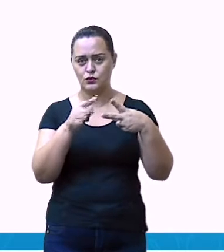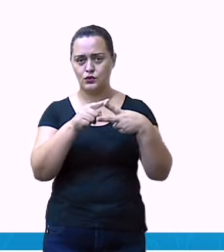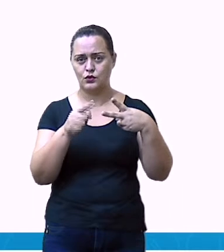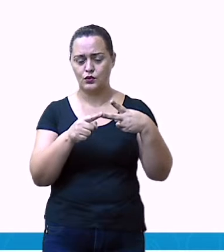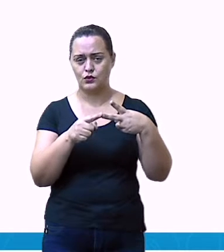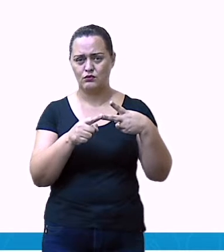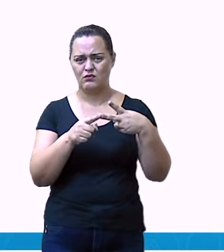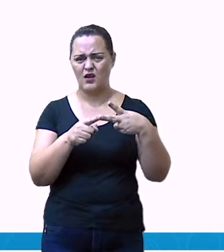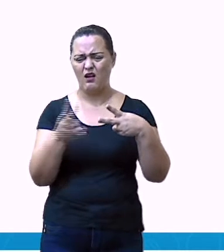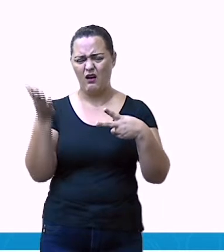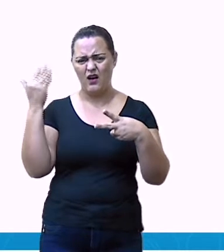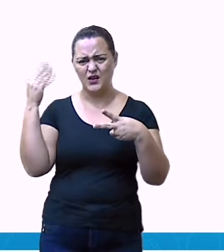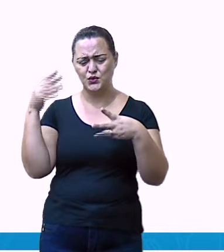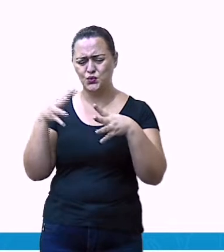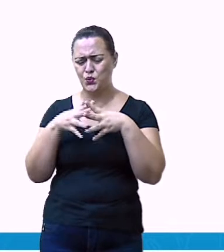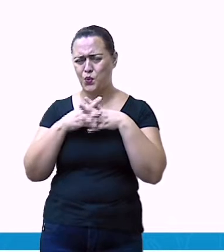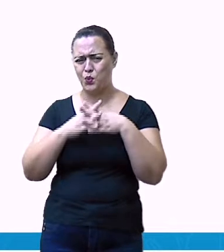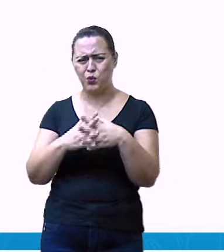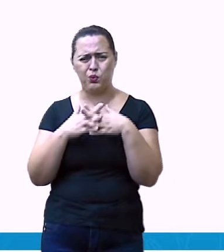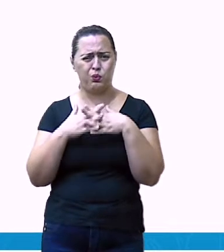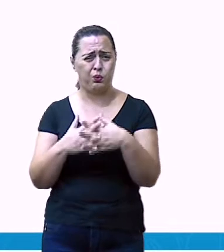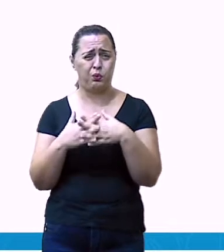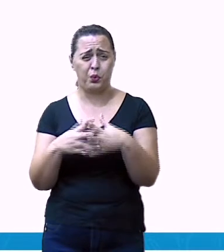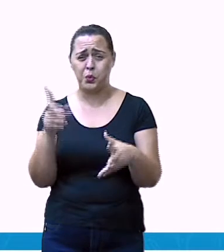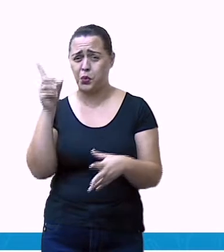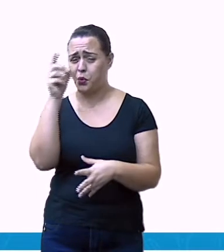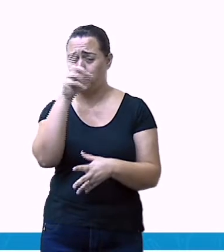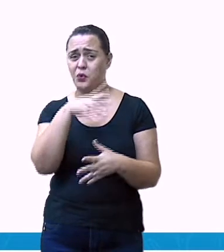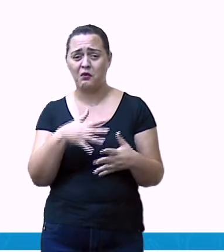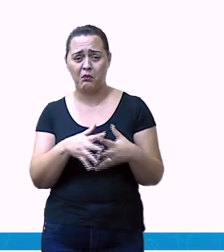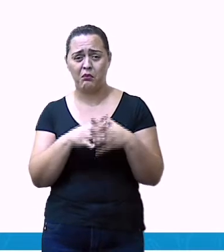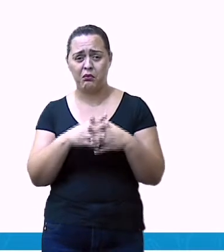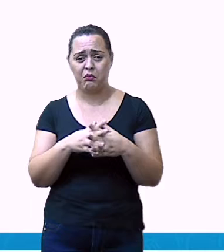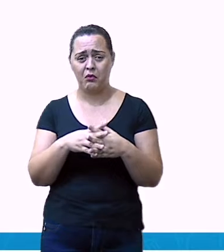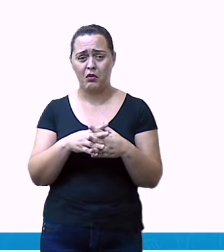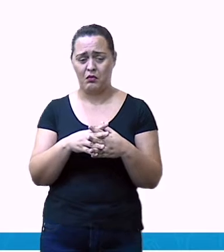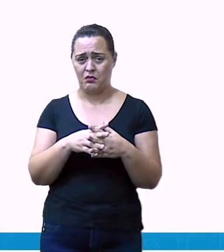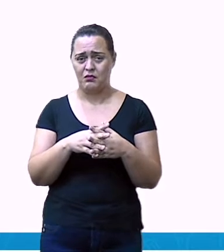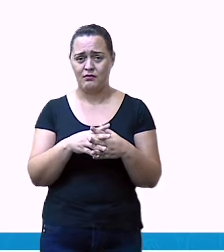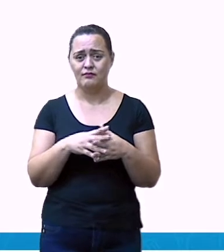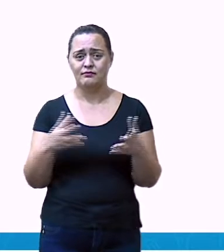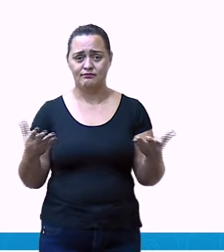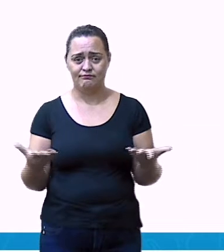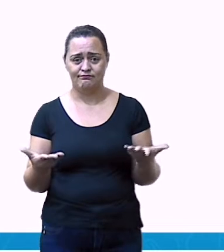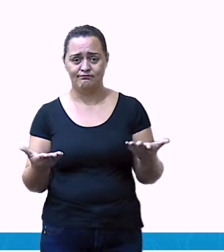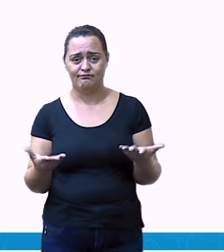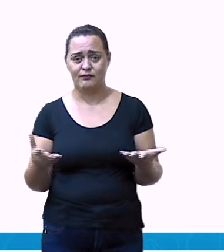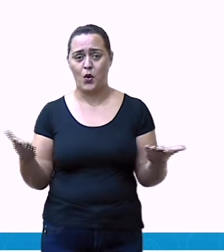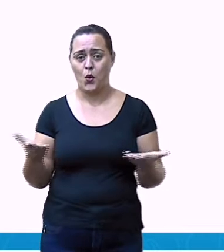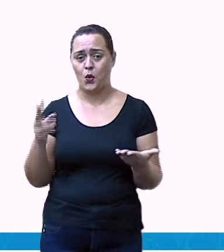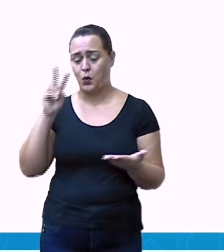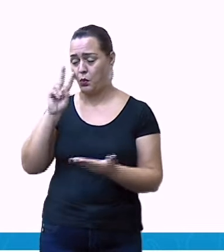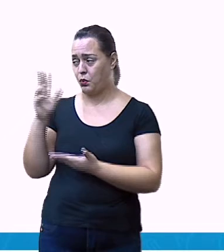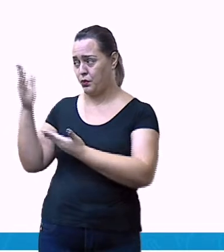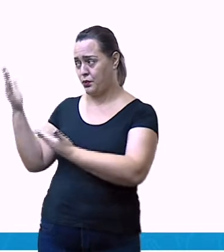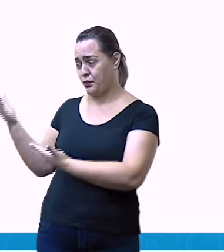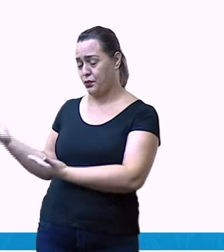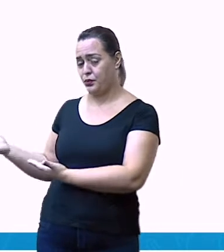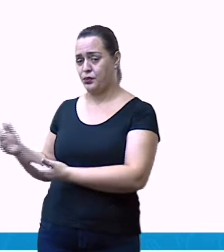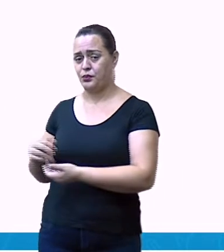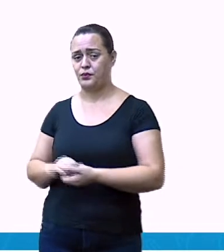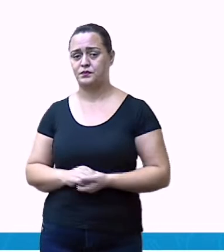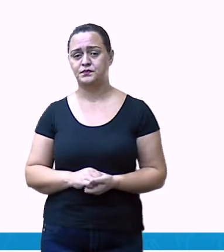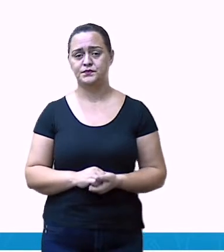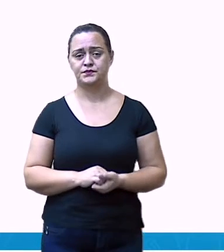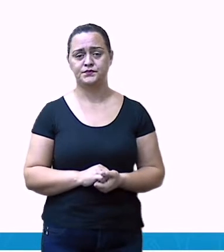muito complexas, pois eu deixei aqui para que nós possamos identificar no dia de hoje alguns pictogramas que